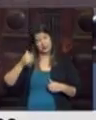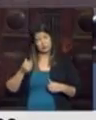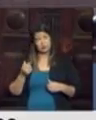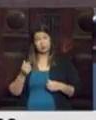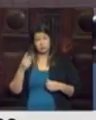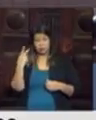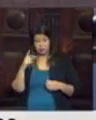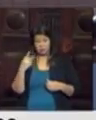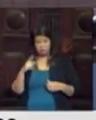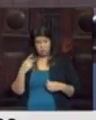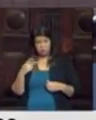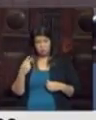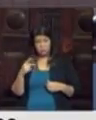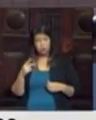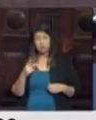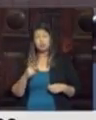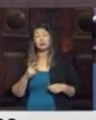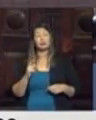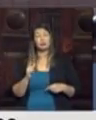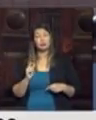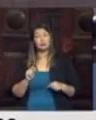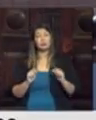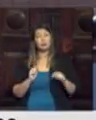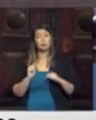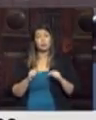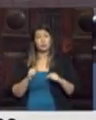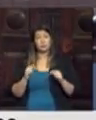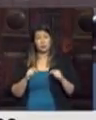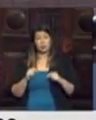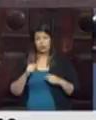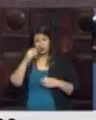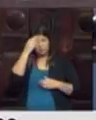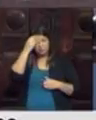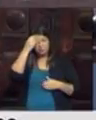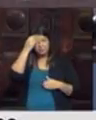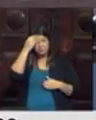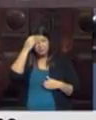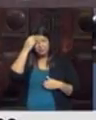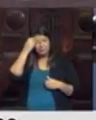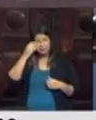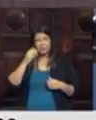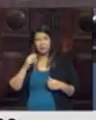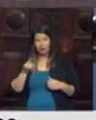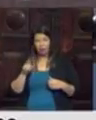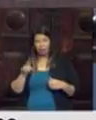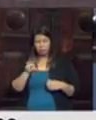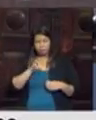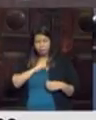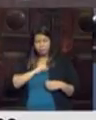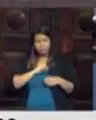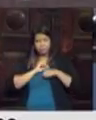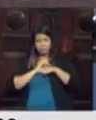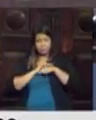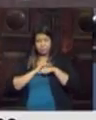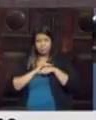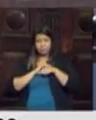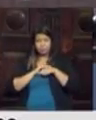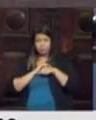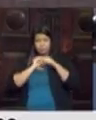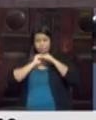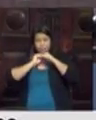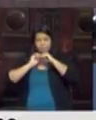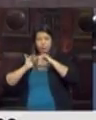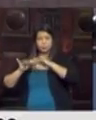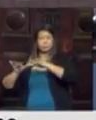que hoje, o mico que hoje prolifera nas áreas